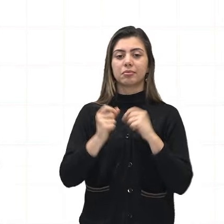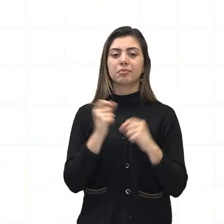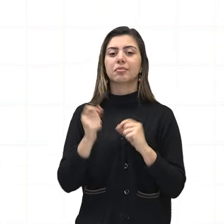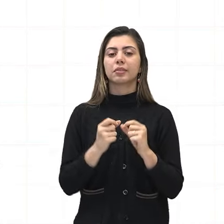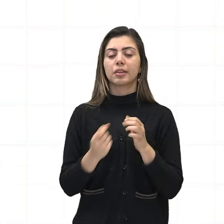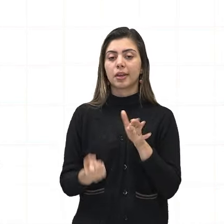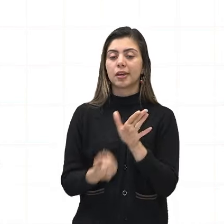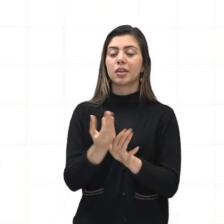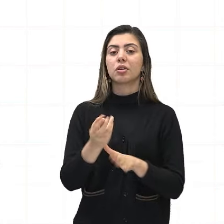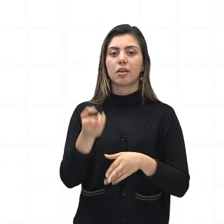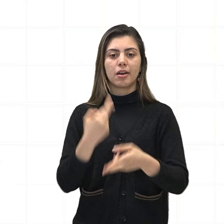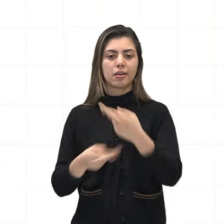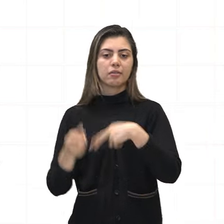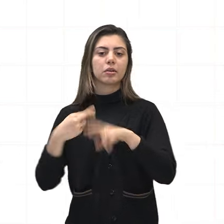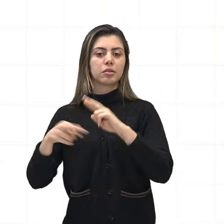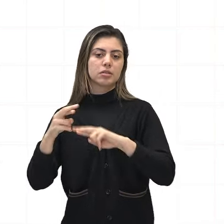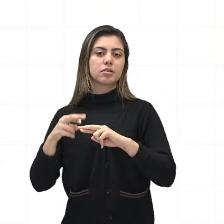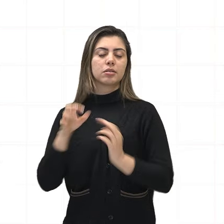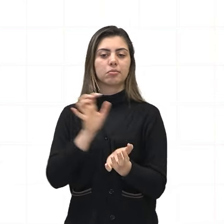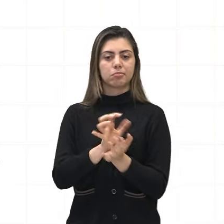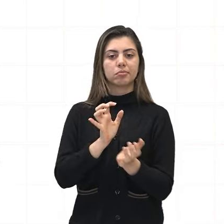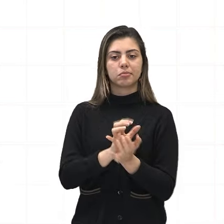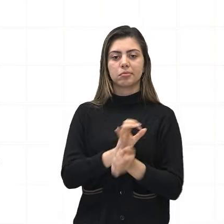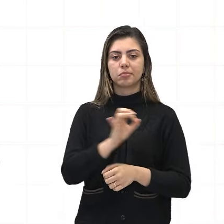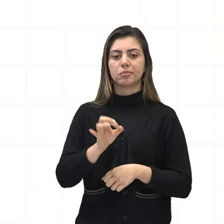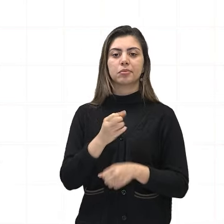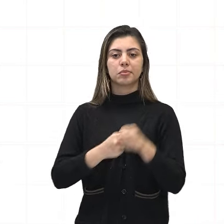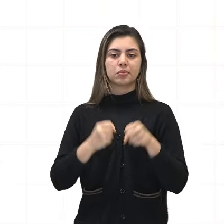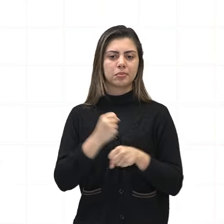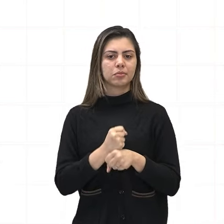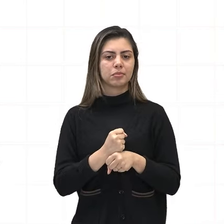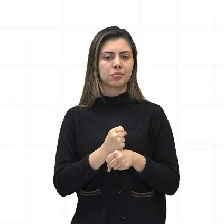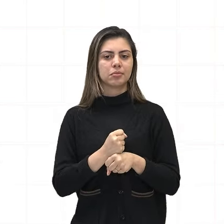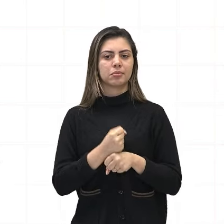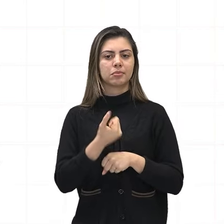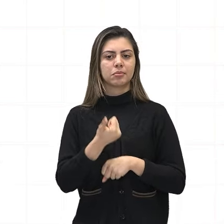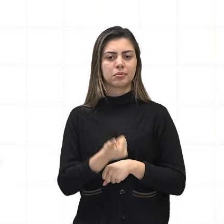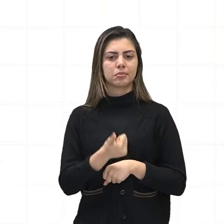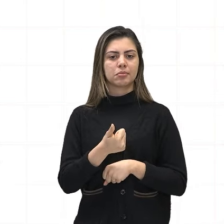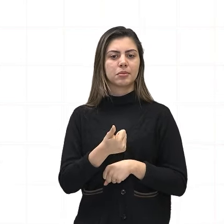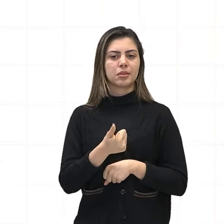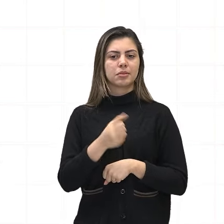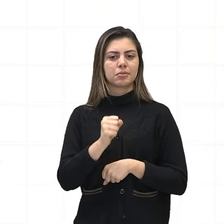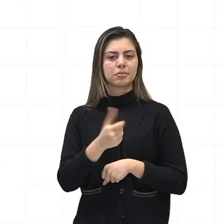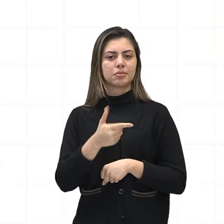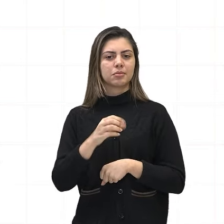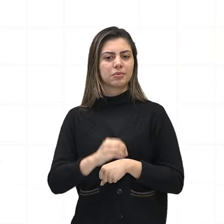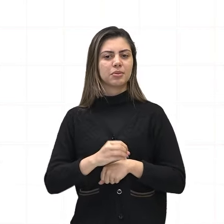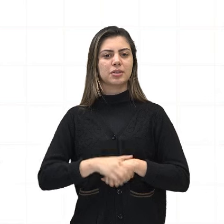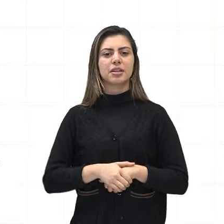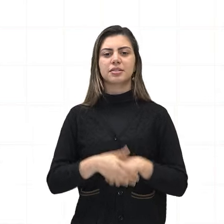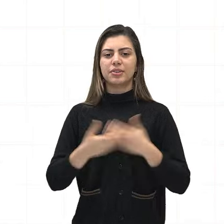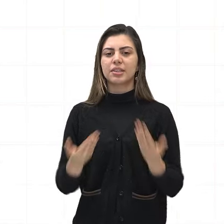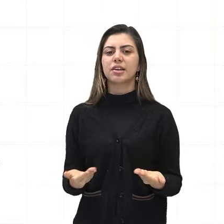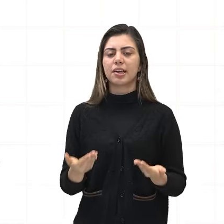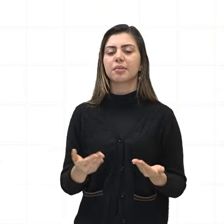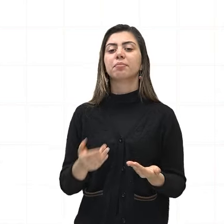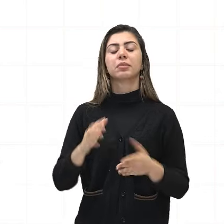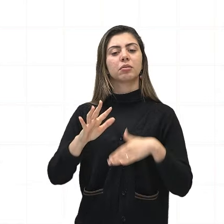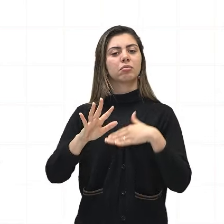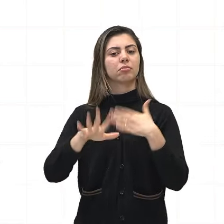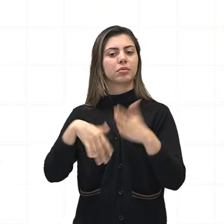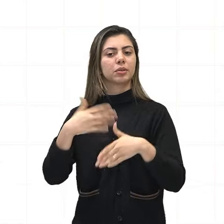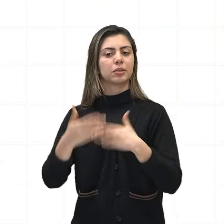insurreição pernambucana, ou Revolução Pernambucana de 1817, mas também vai ser um dos motivos que vai fazer com que haja